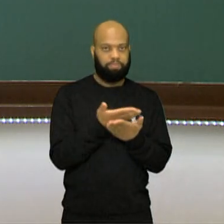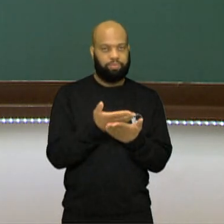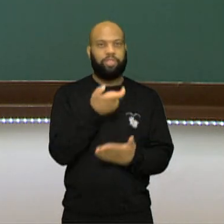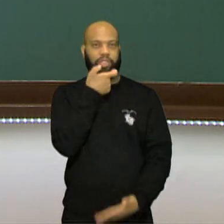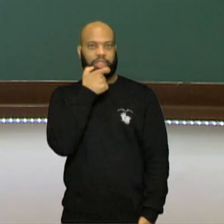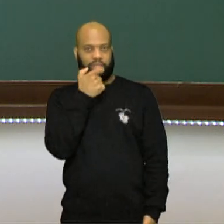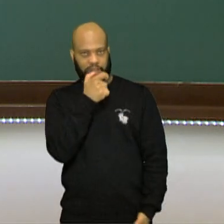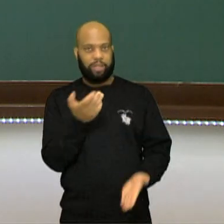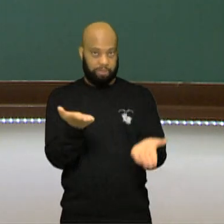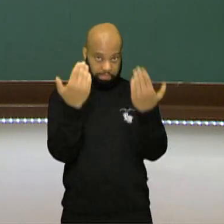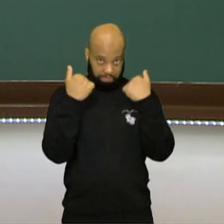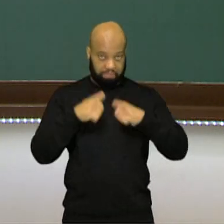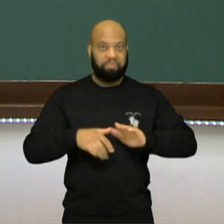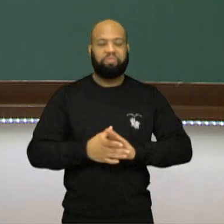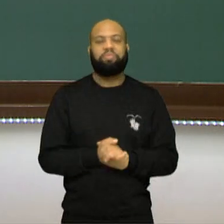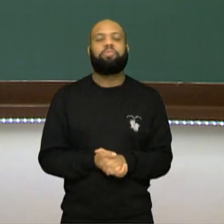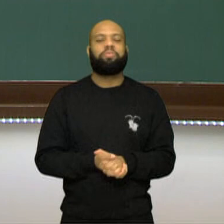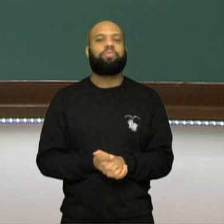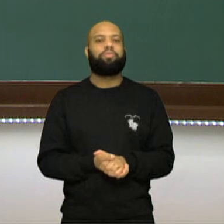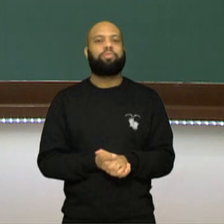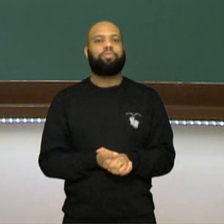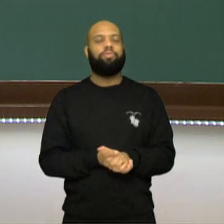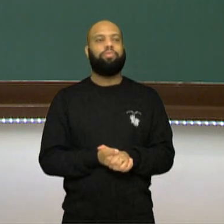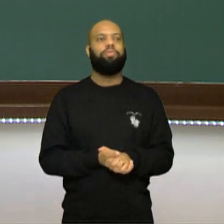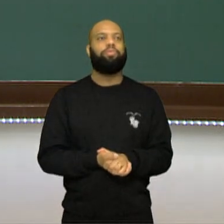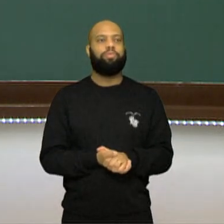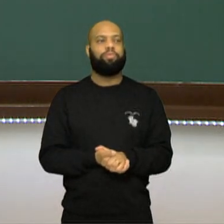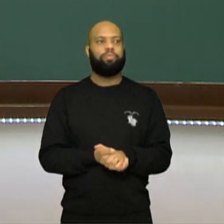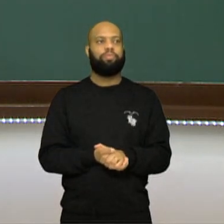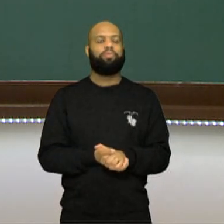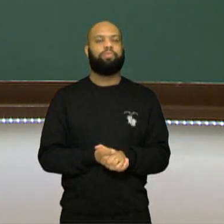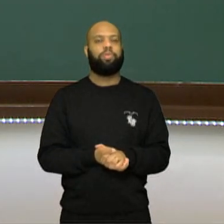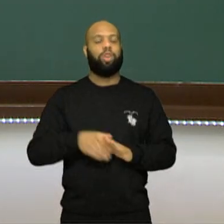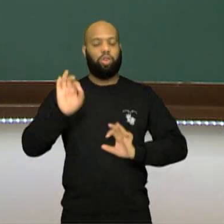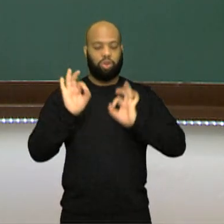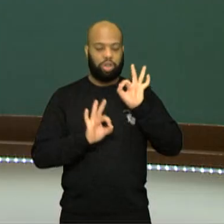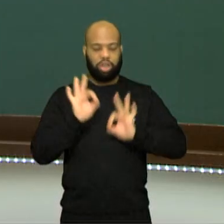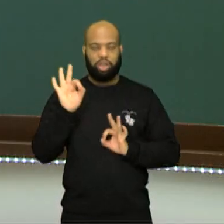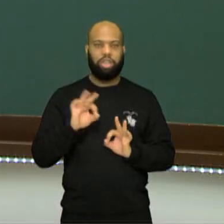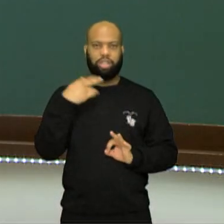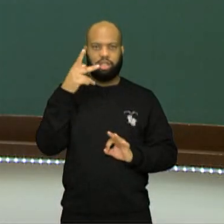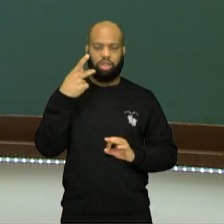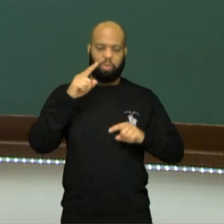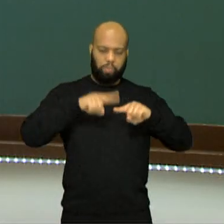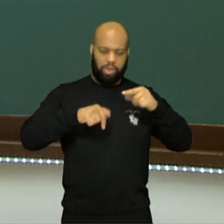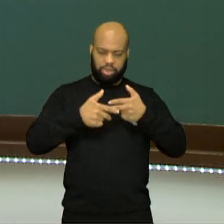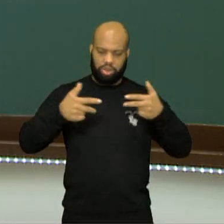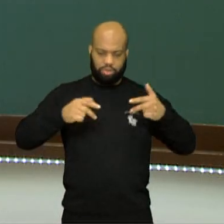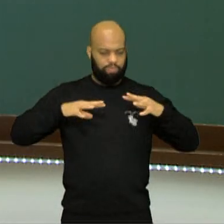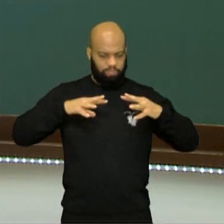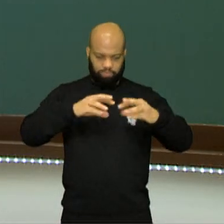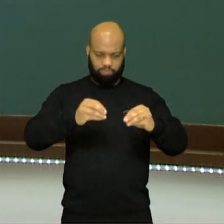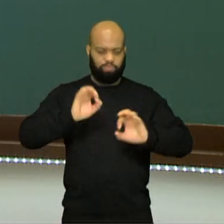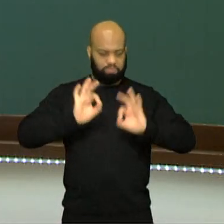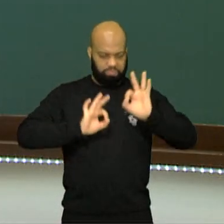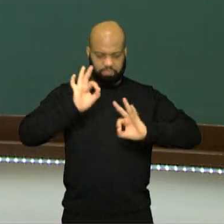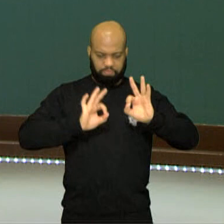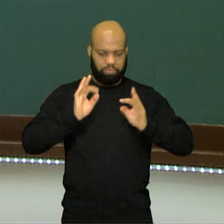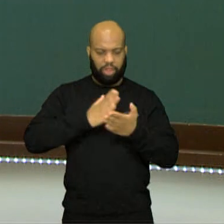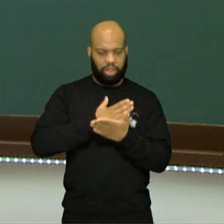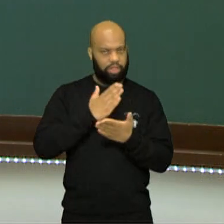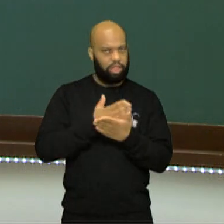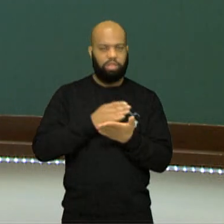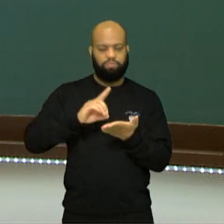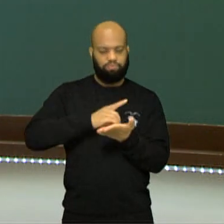class. Bora iniciar aqui mais uma aula de inglês. Então, por favor, se organizem aí, peguem todo o seu material, deixa tudo juntinho aí,